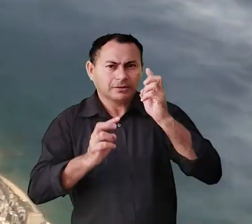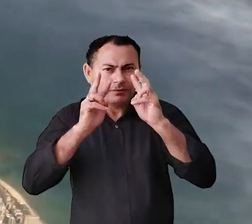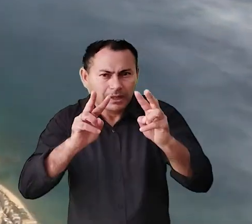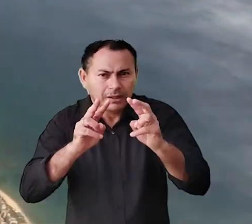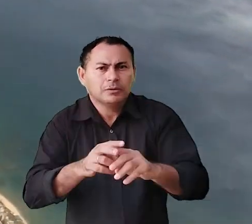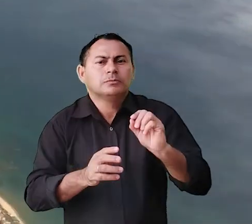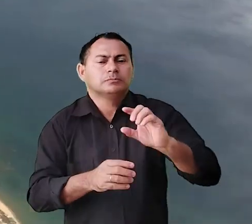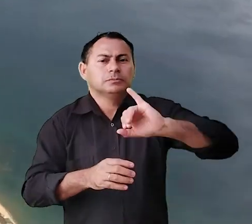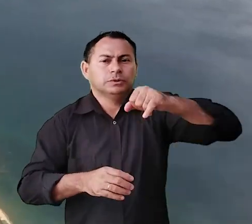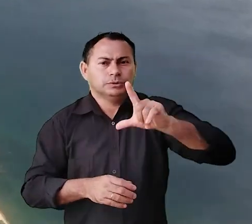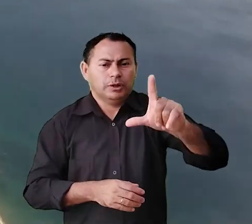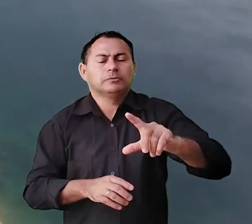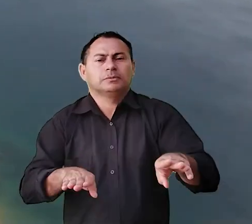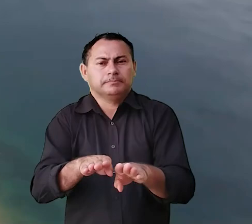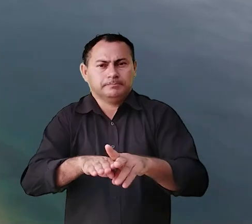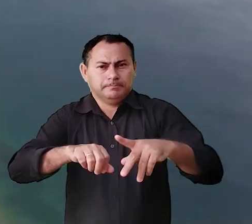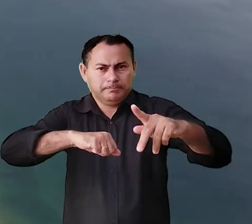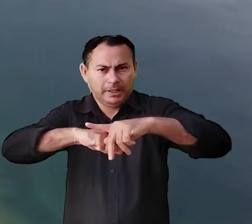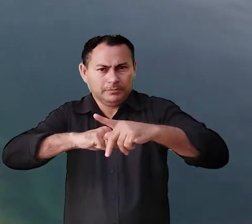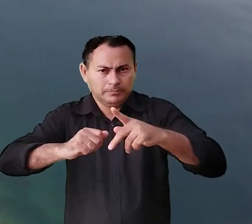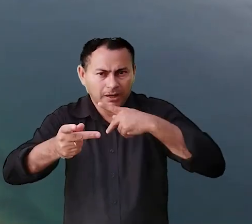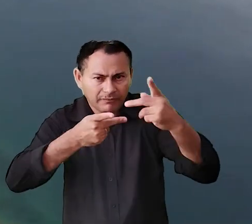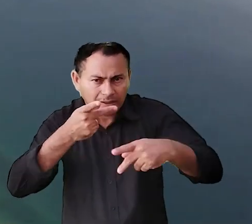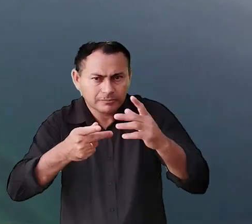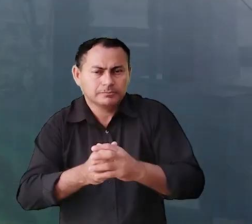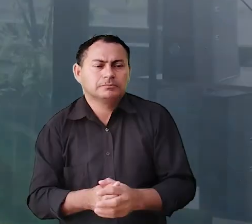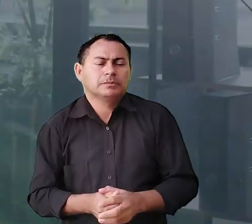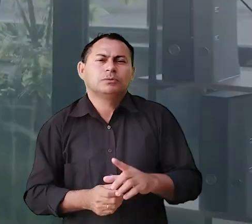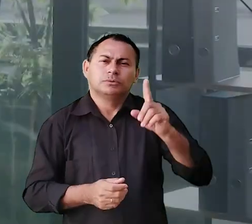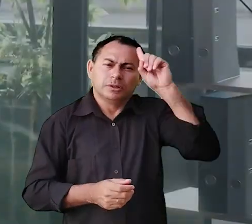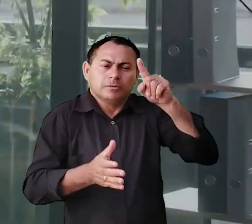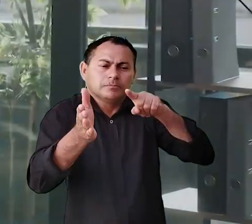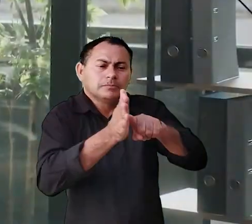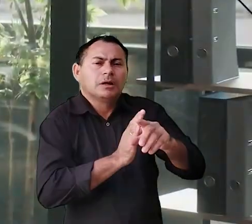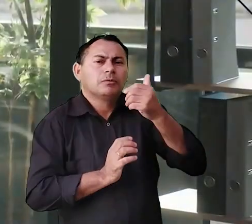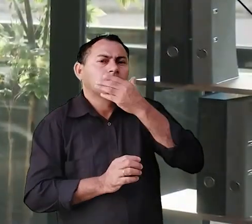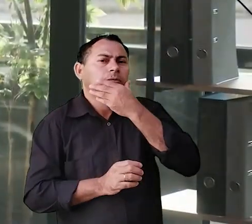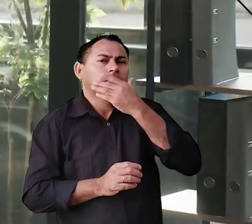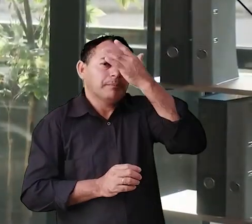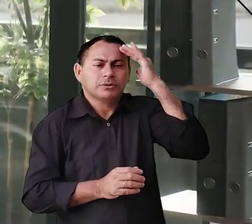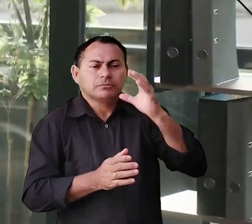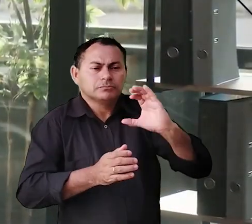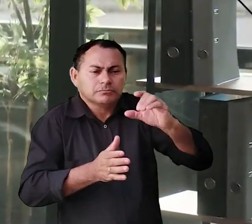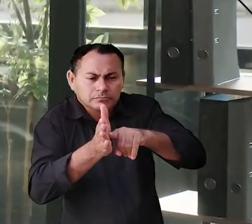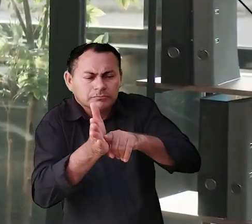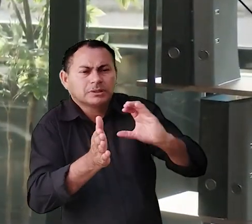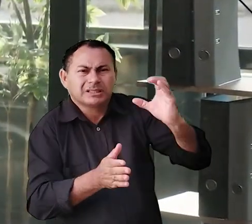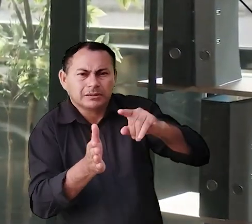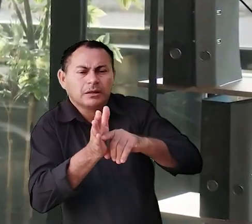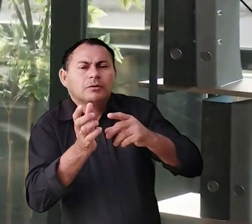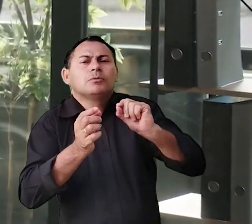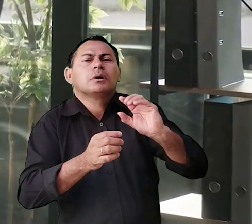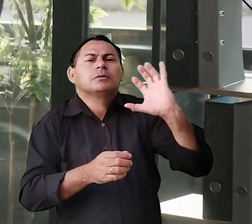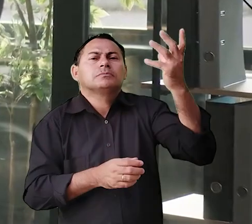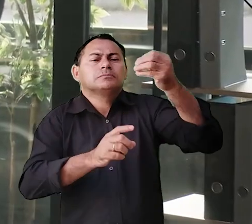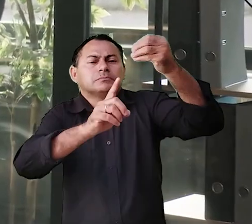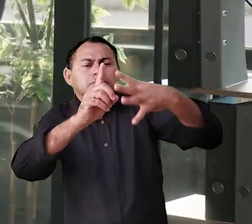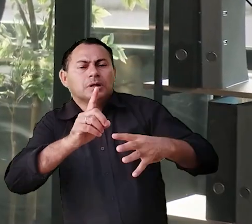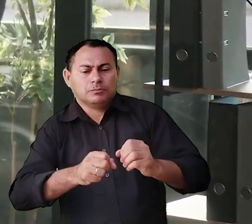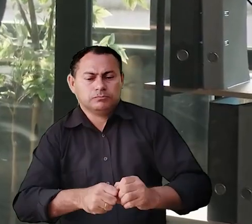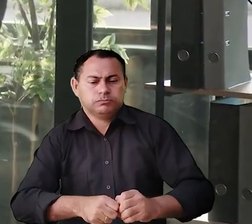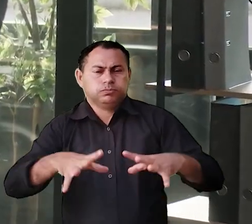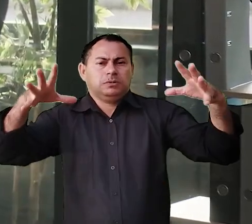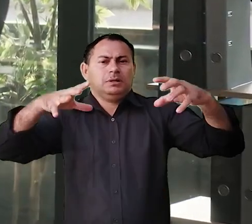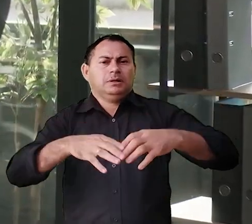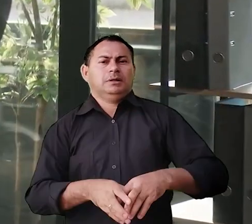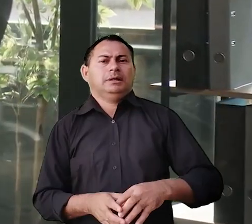fácil entender sobre o que Joel e Pedro estão falando. Uma vez perguntei a um cientista se ele poderia descrever o que aconteceria